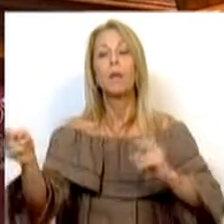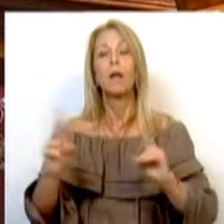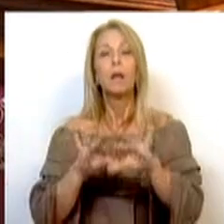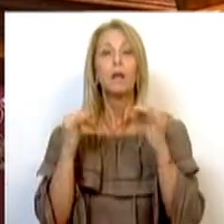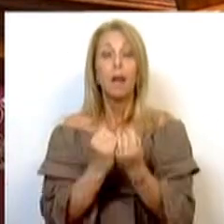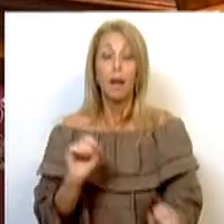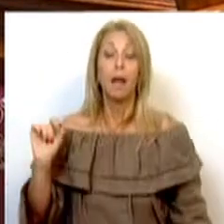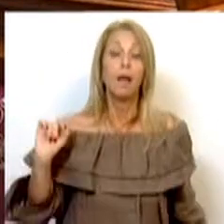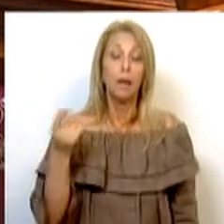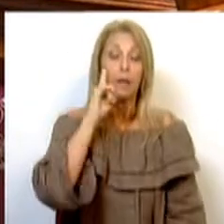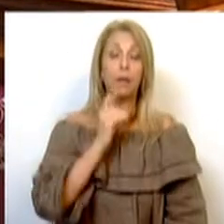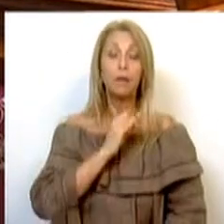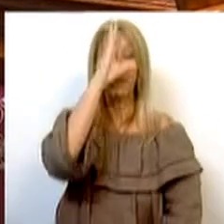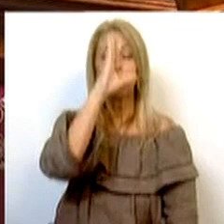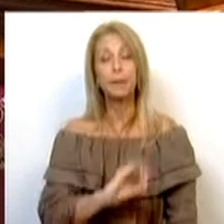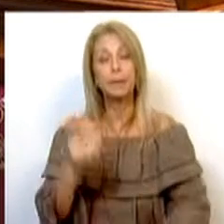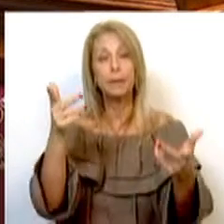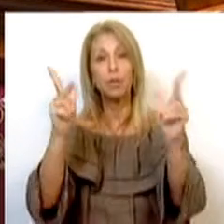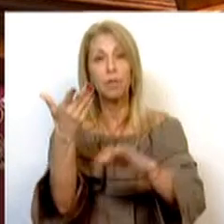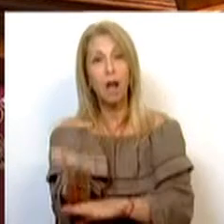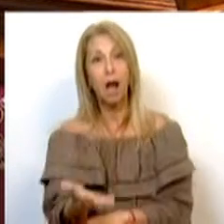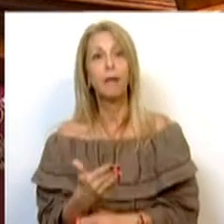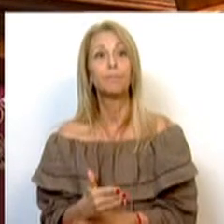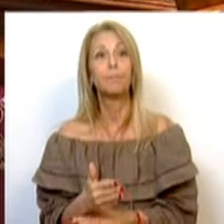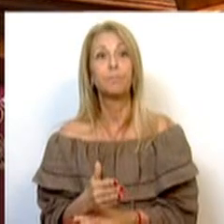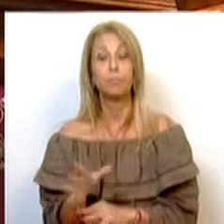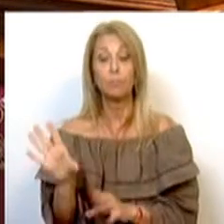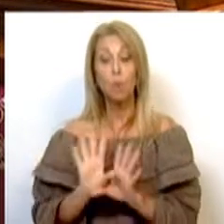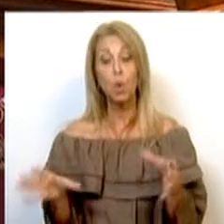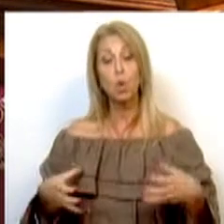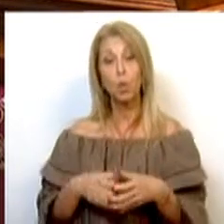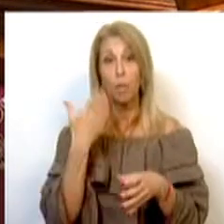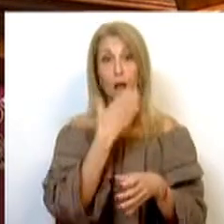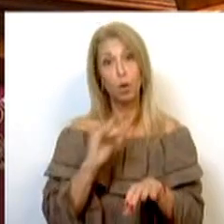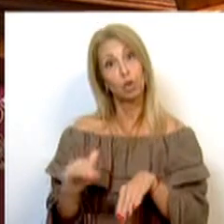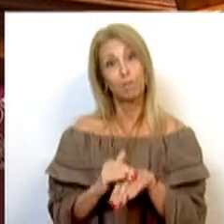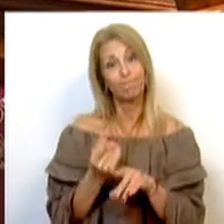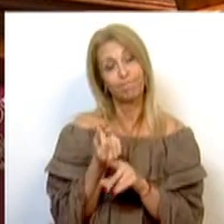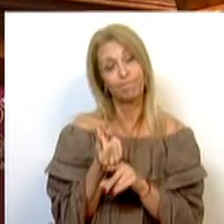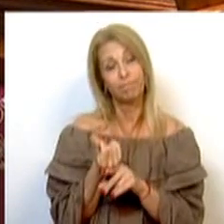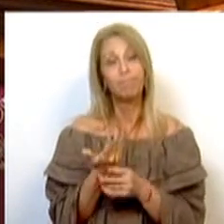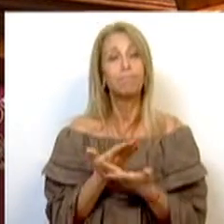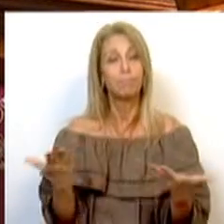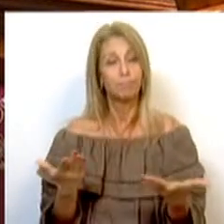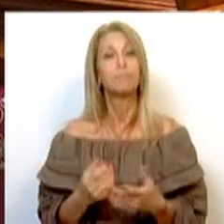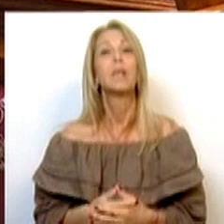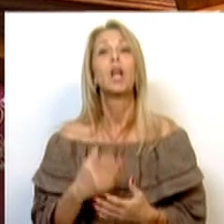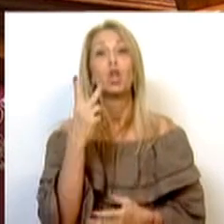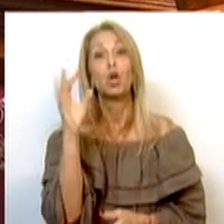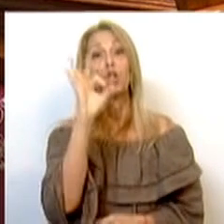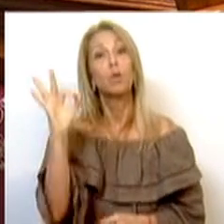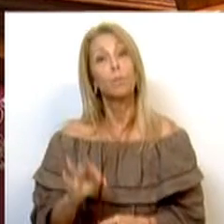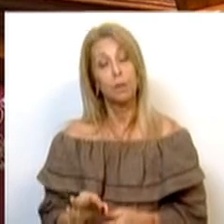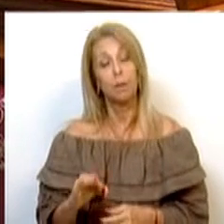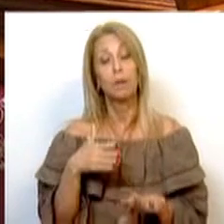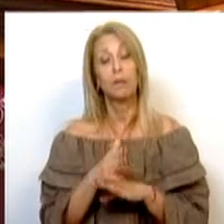vez, senhora ministra, será disponibilizado um contingente prioritário de estudantes carenciados economicamente, com 2% de vagas para beneficiários da